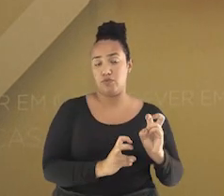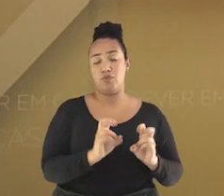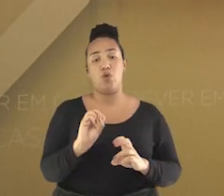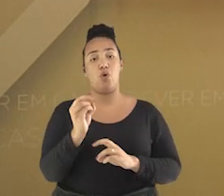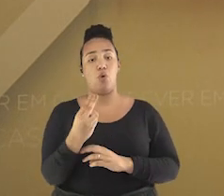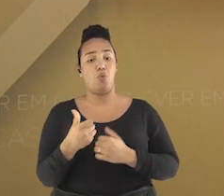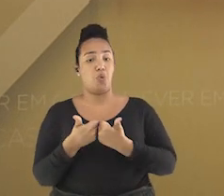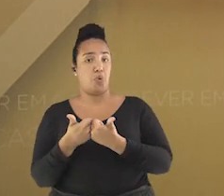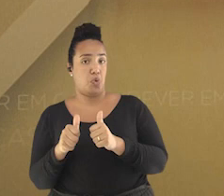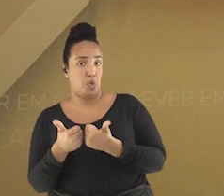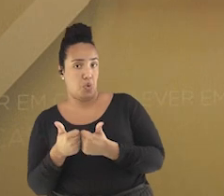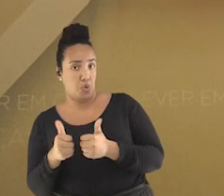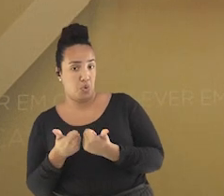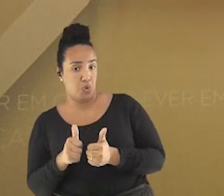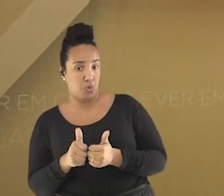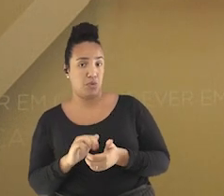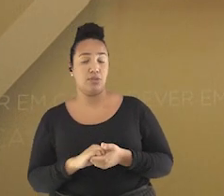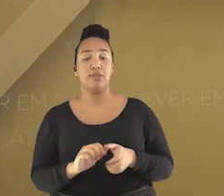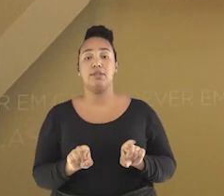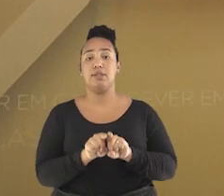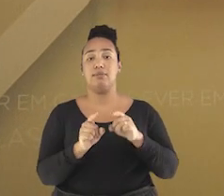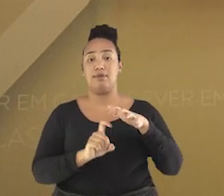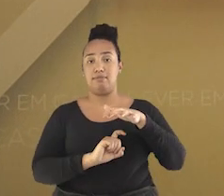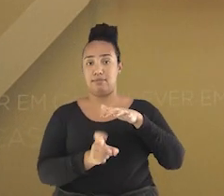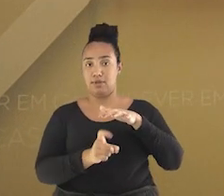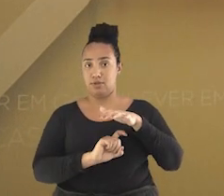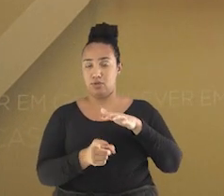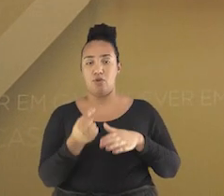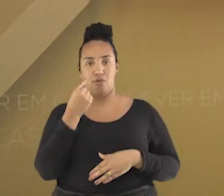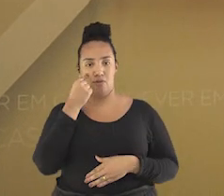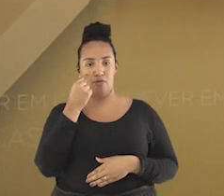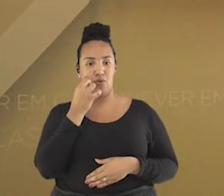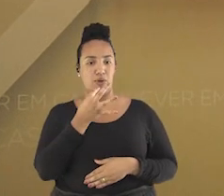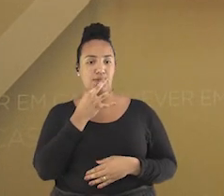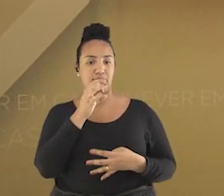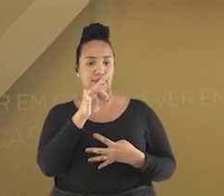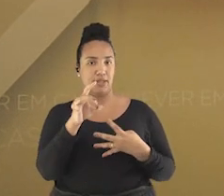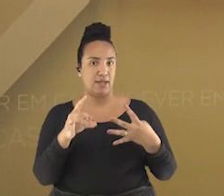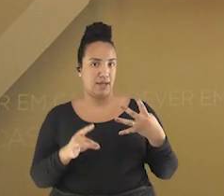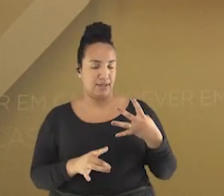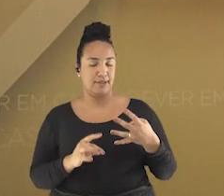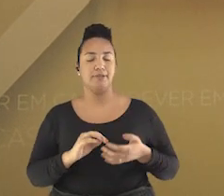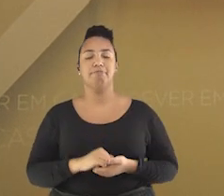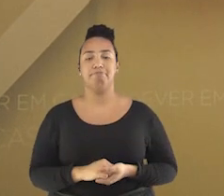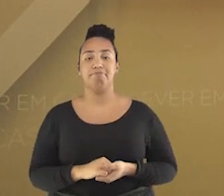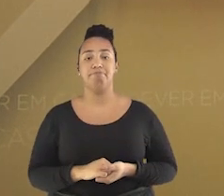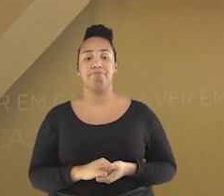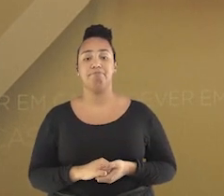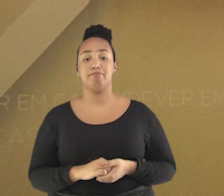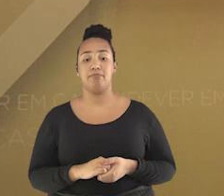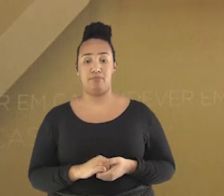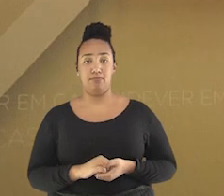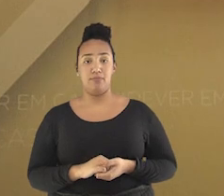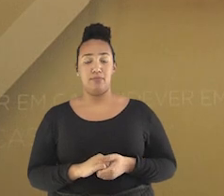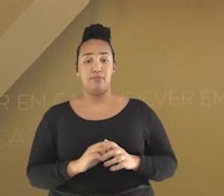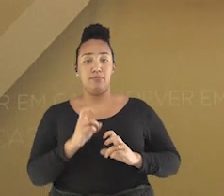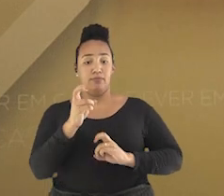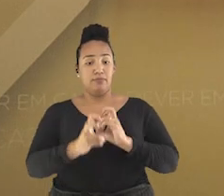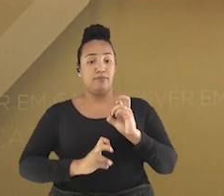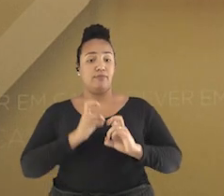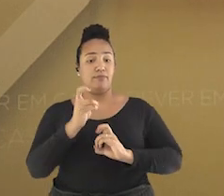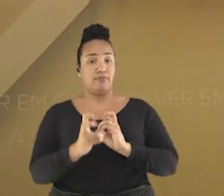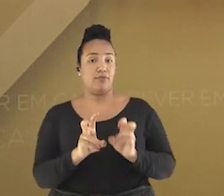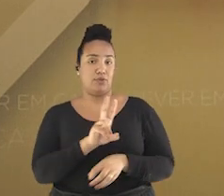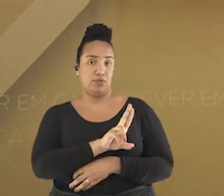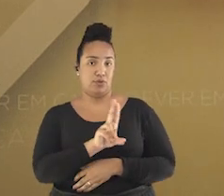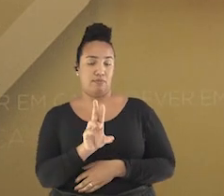os rodoviários e os metroviários. Vamos ver cada um deles. Os ferroviários são os